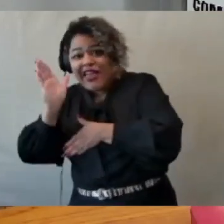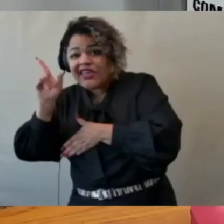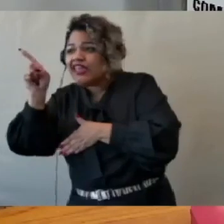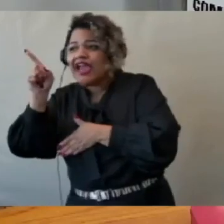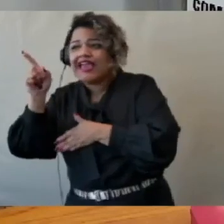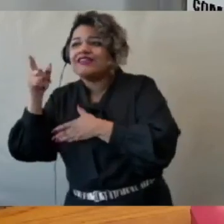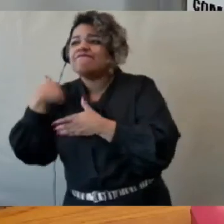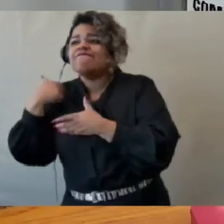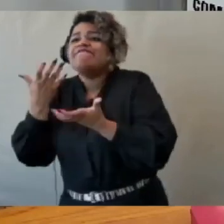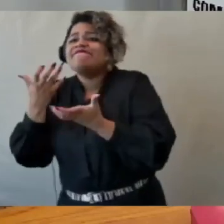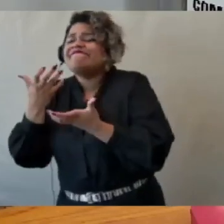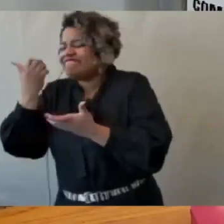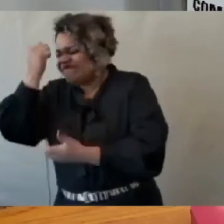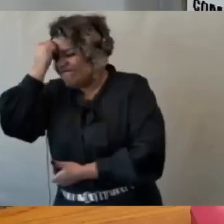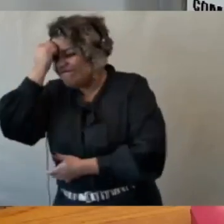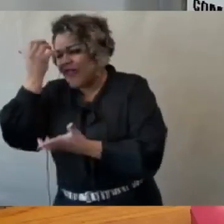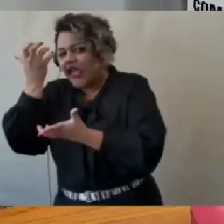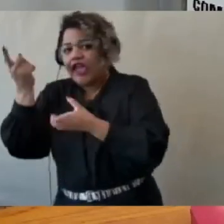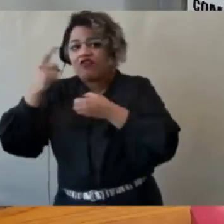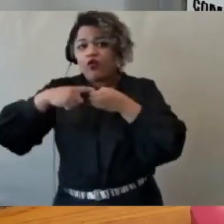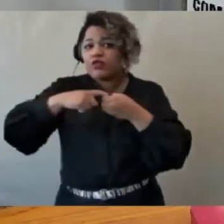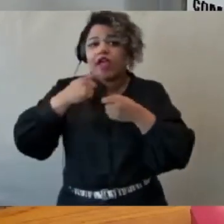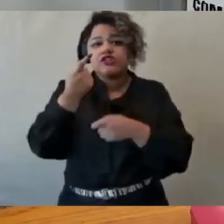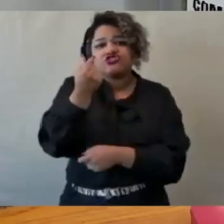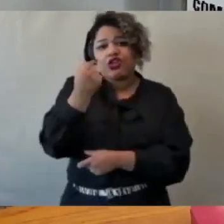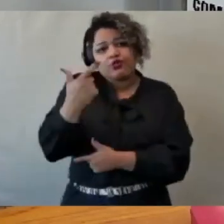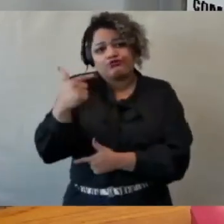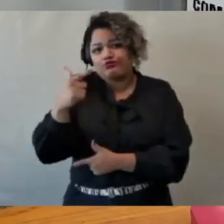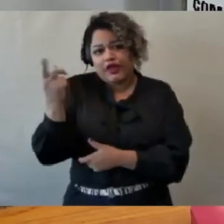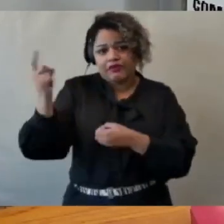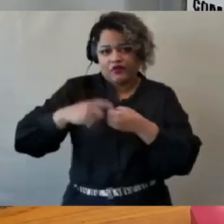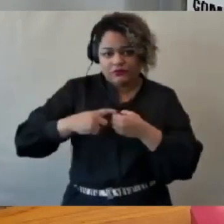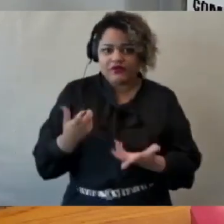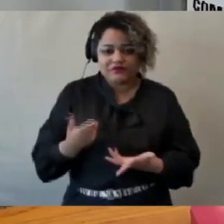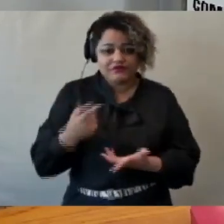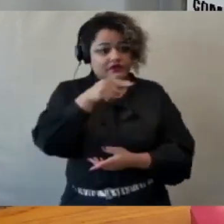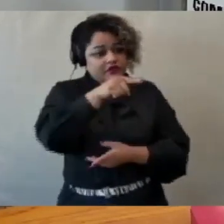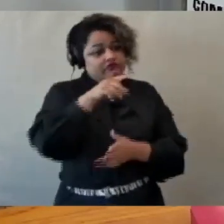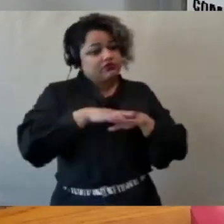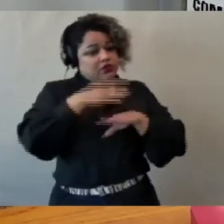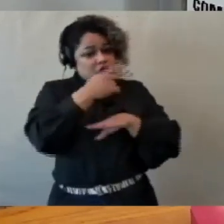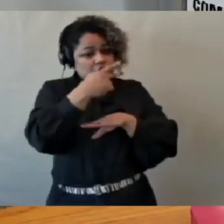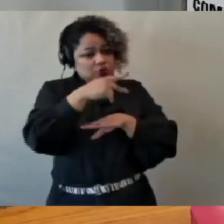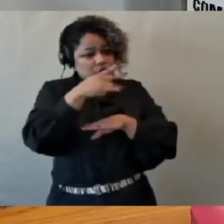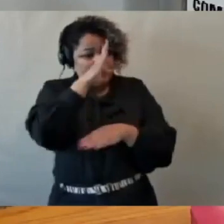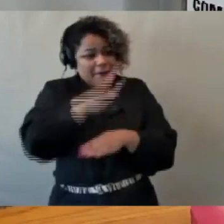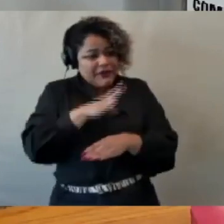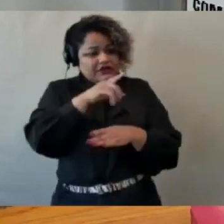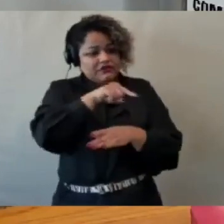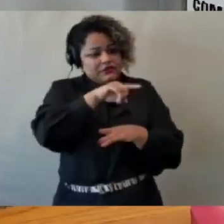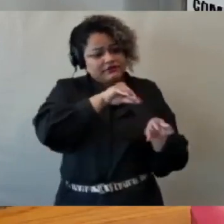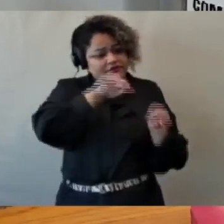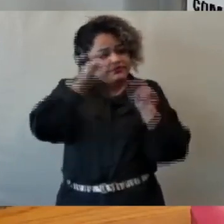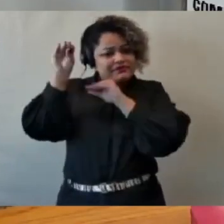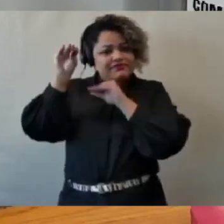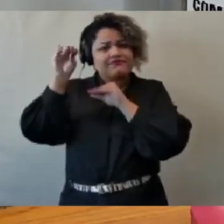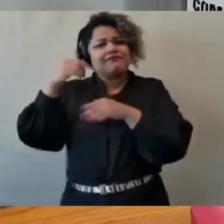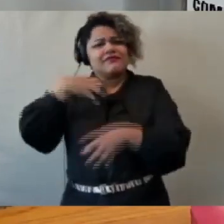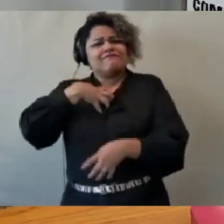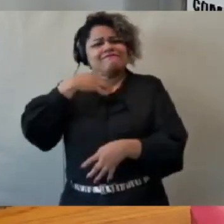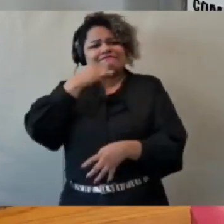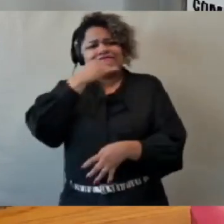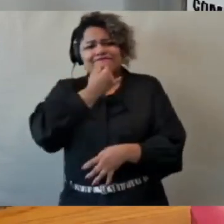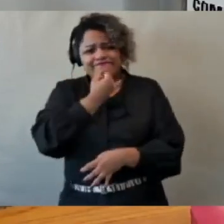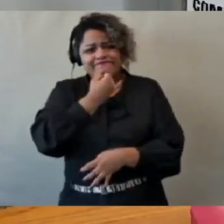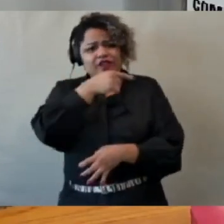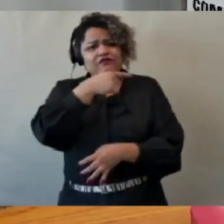você, a gente sabe que é uma realidade brasileira, né? Você saiu de longe. Entristece muito ver que você está tá perdendo